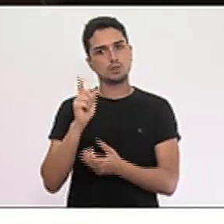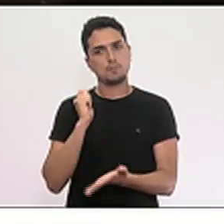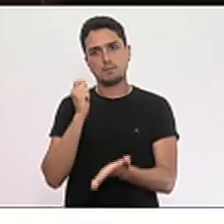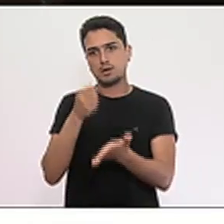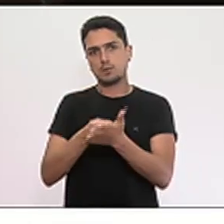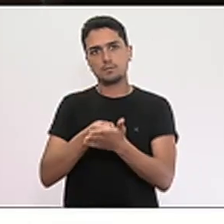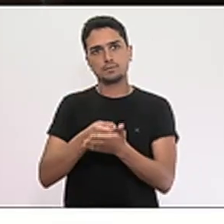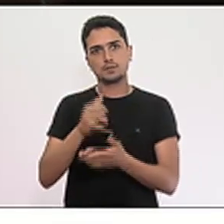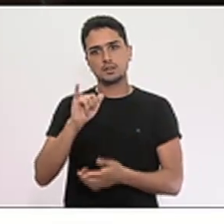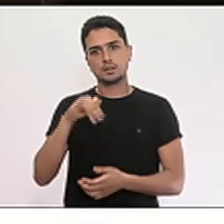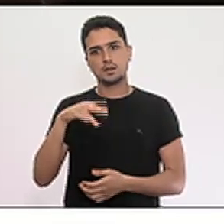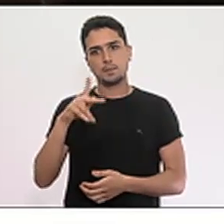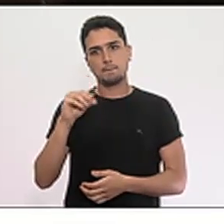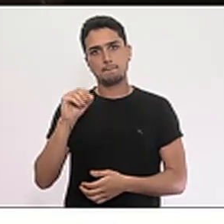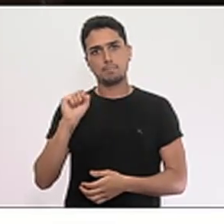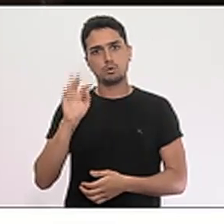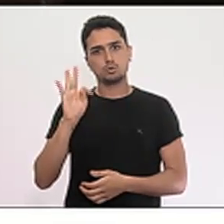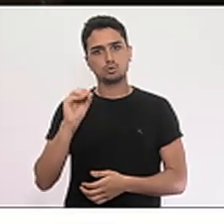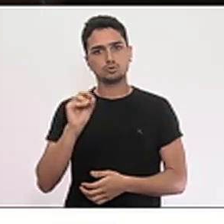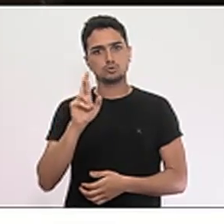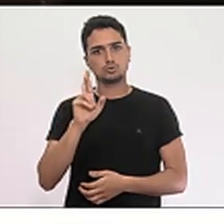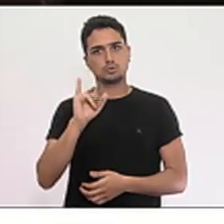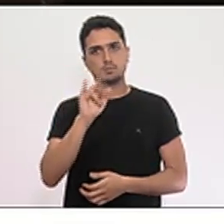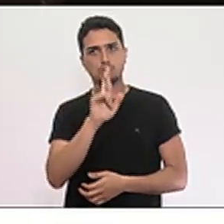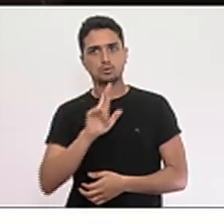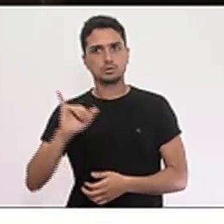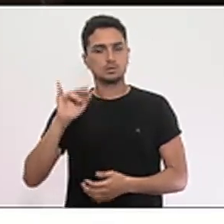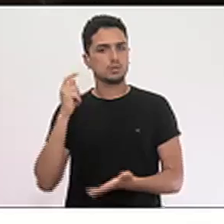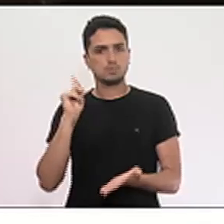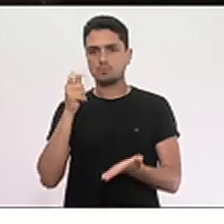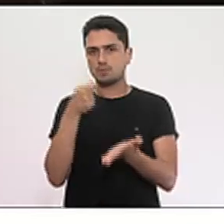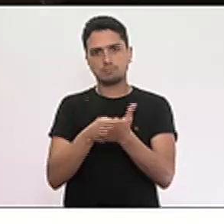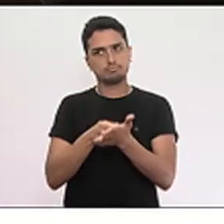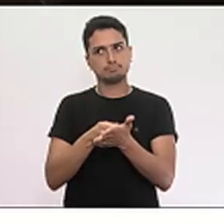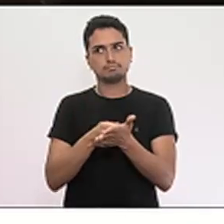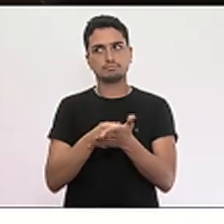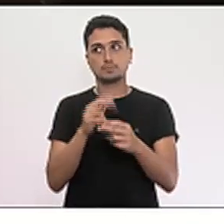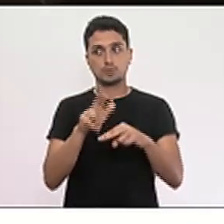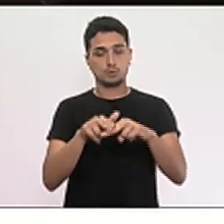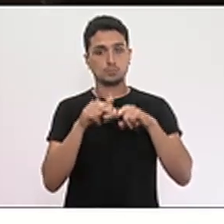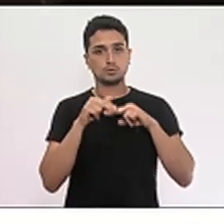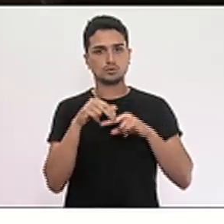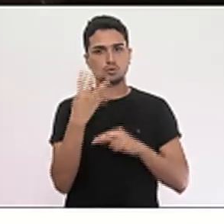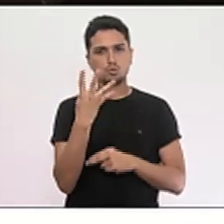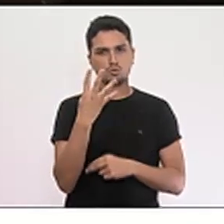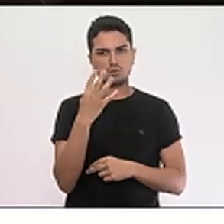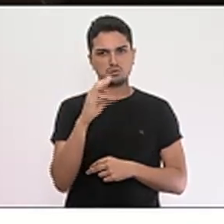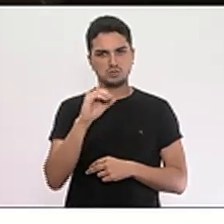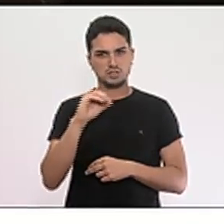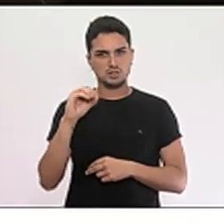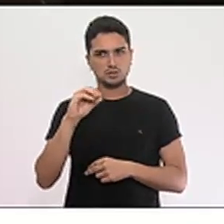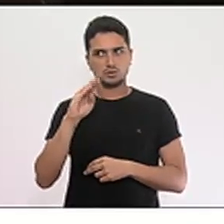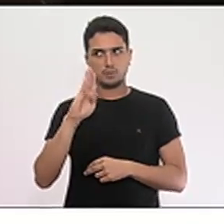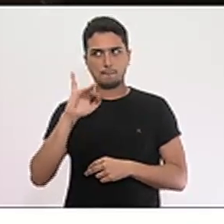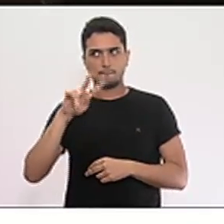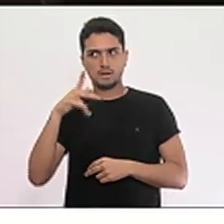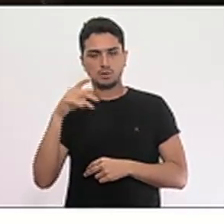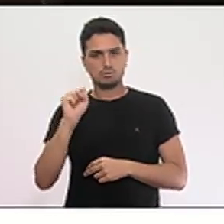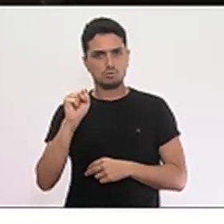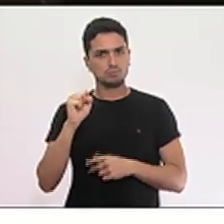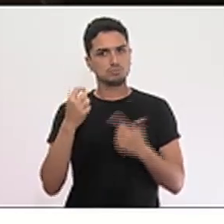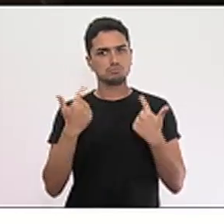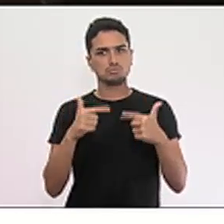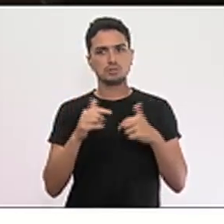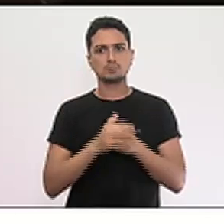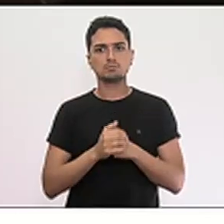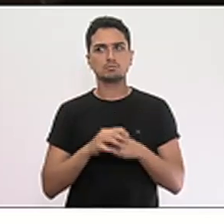são 500 bilhões, por isso o lucro da SEDAI passou de 450 bilhões para